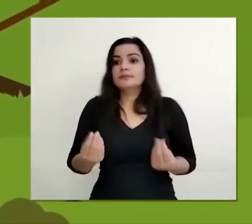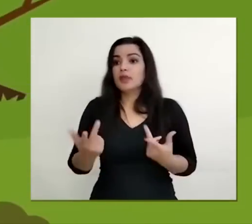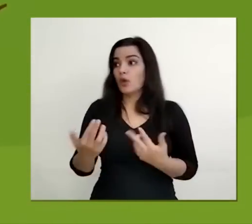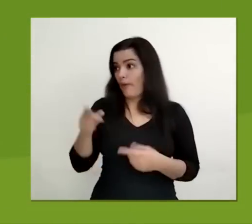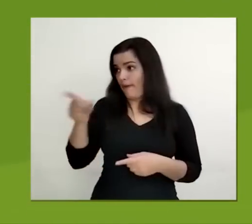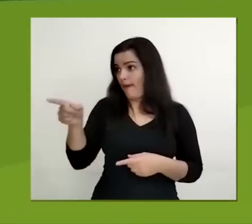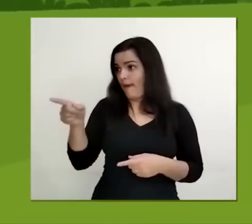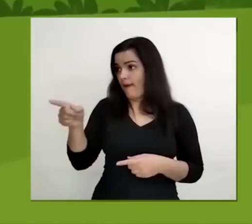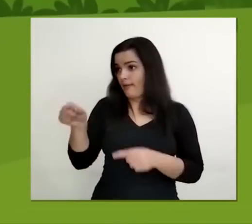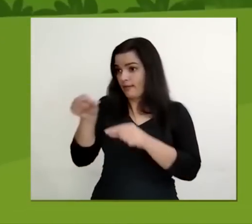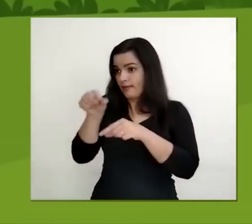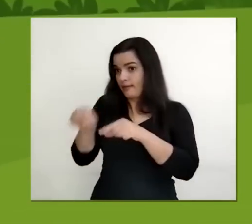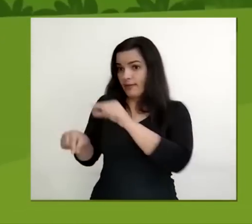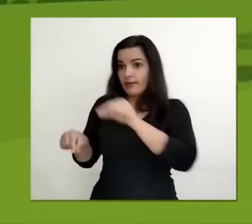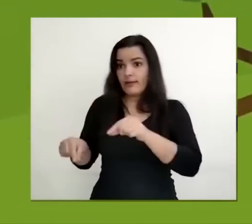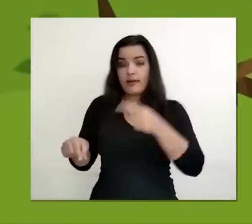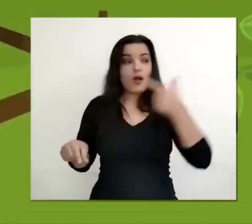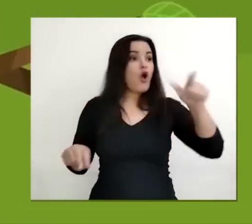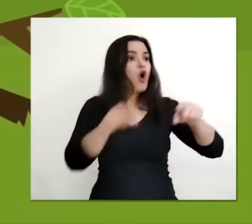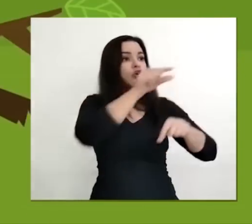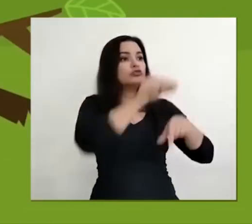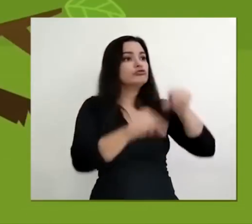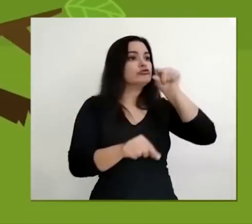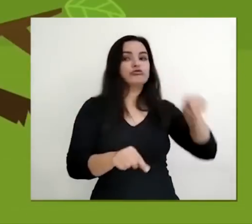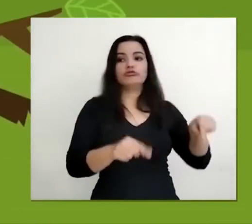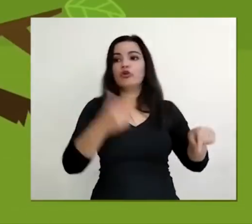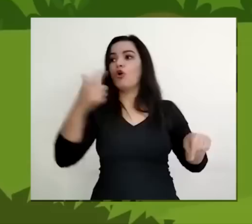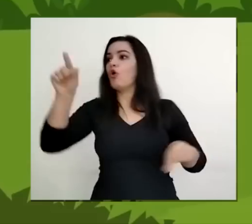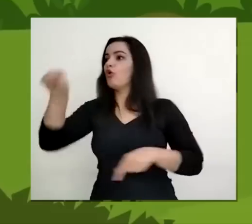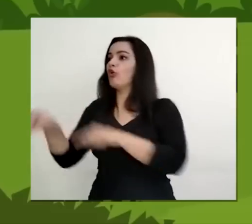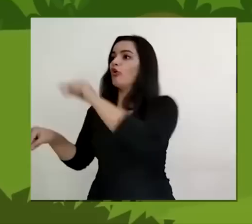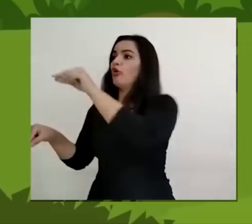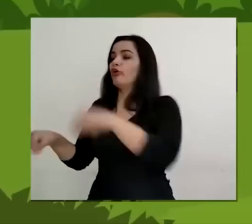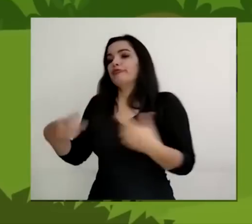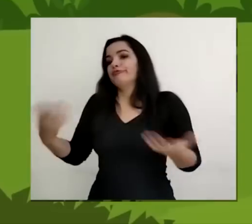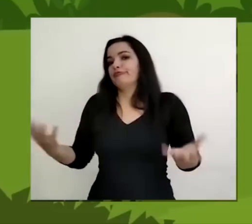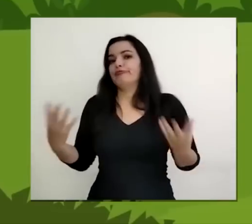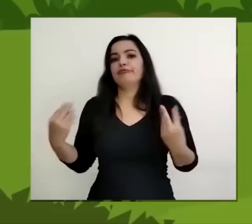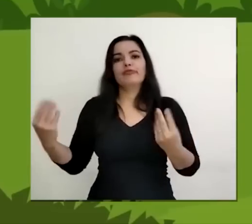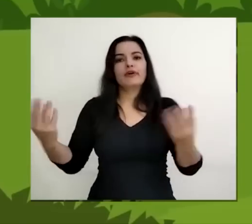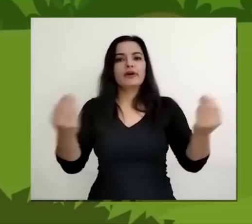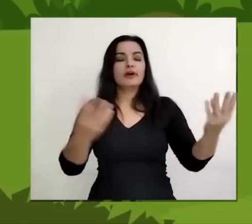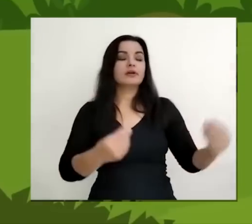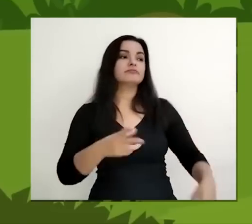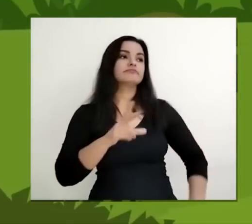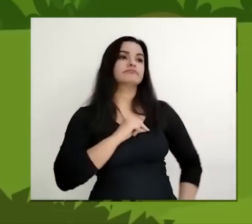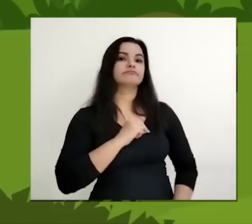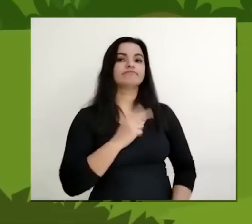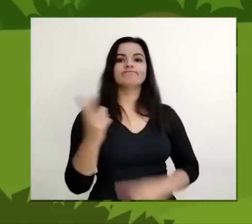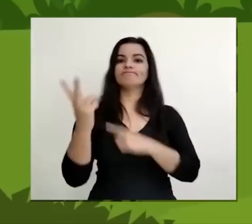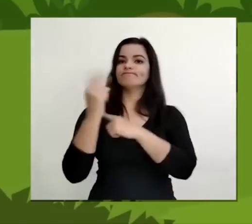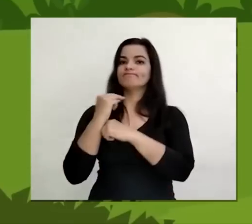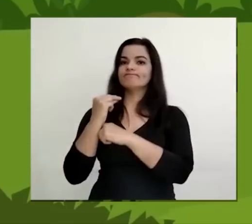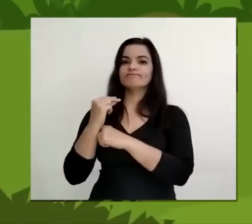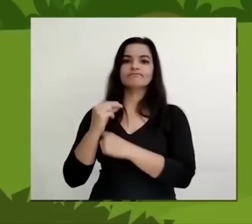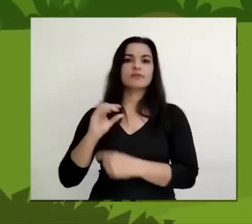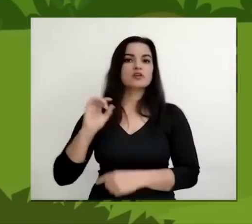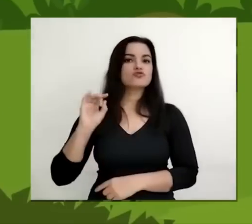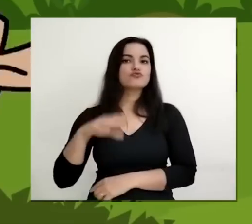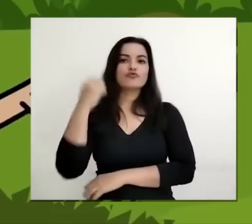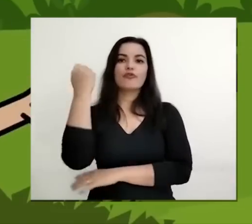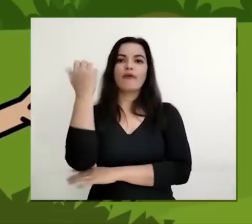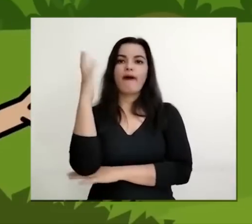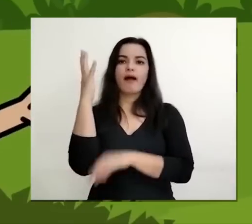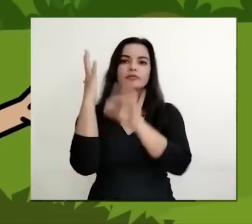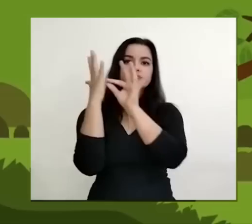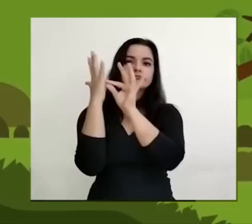ali. Aquele outro. E mais aquele. Eu acho que me enganei. São apenas galhos caídos das árvores,